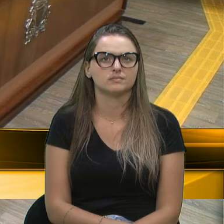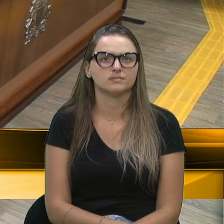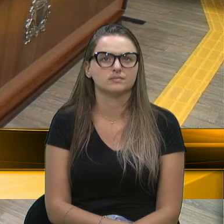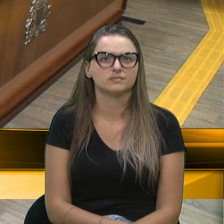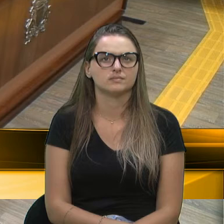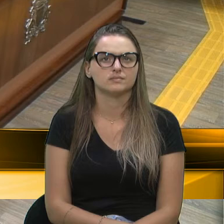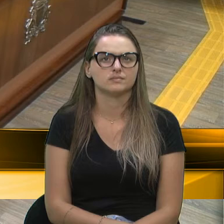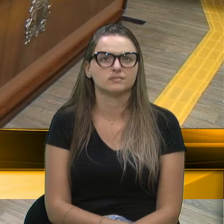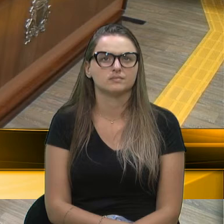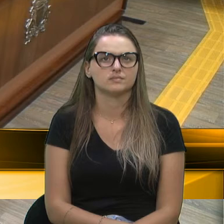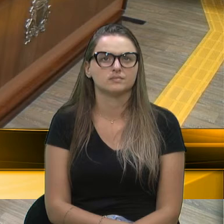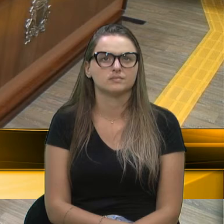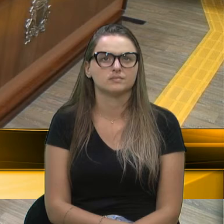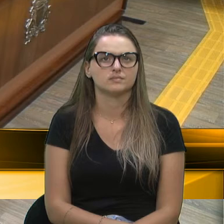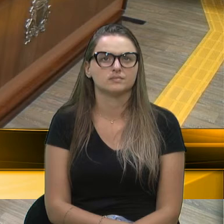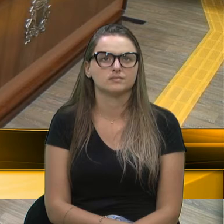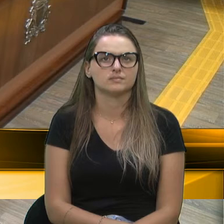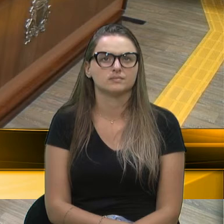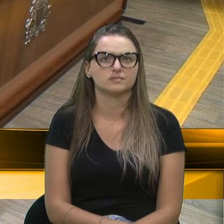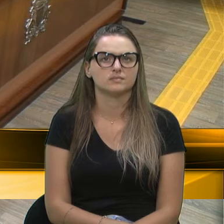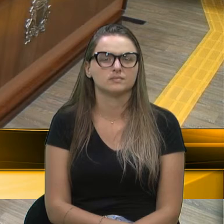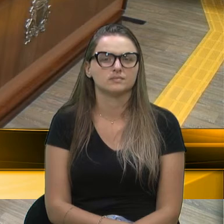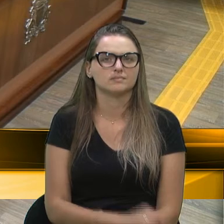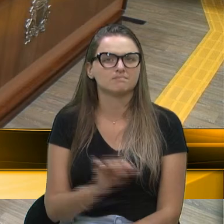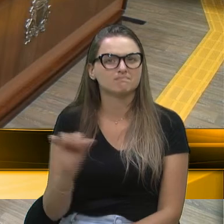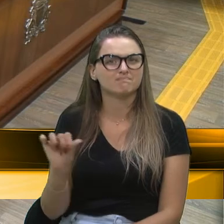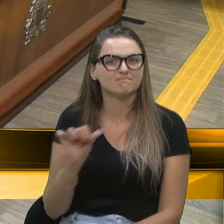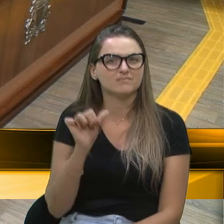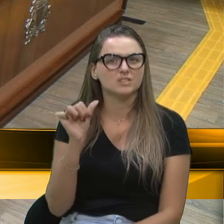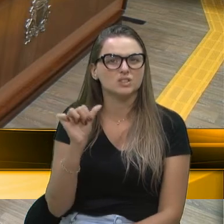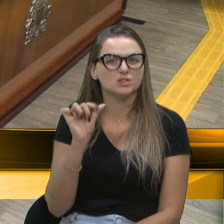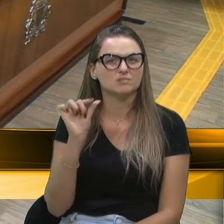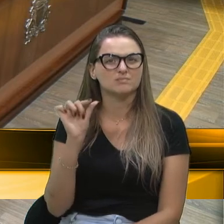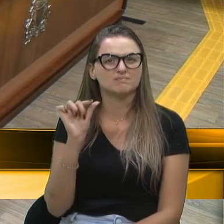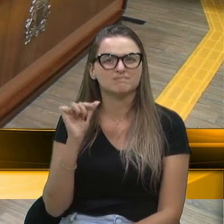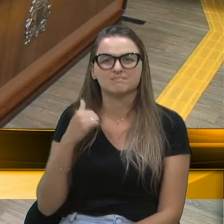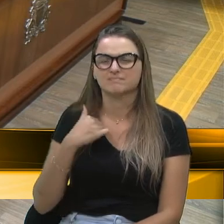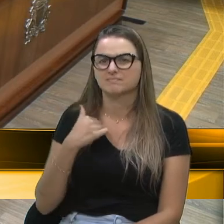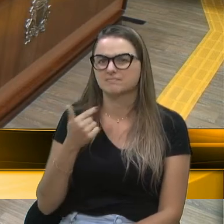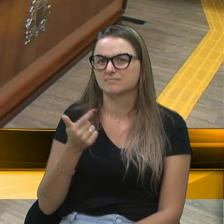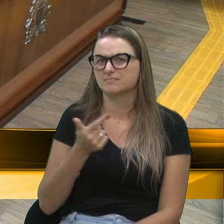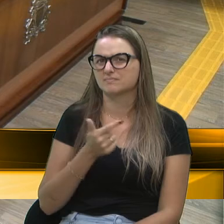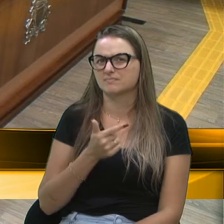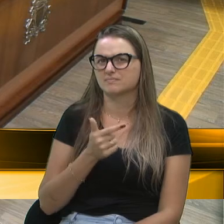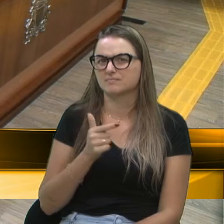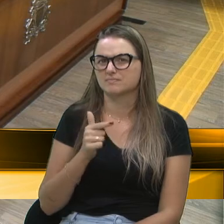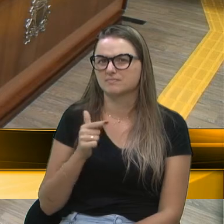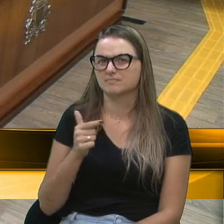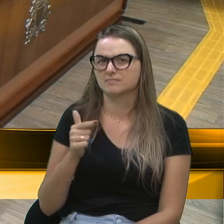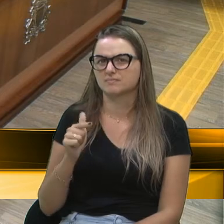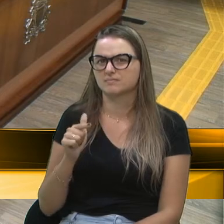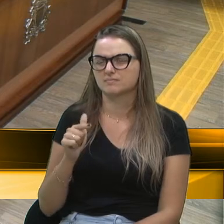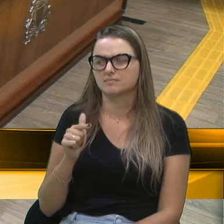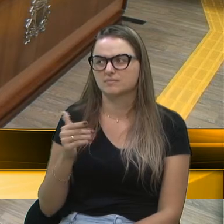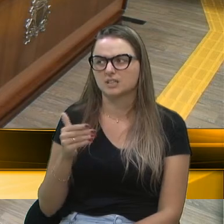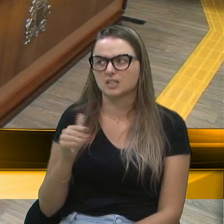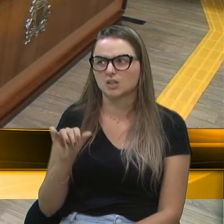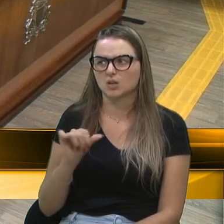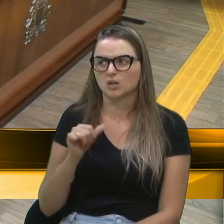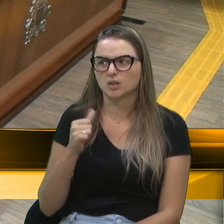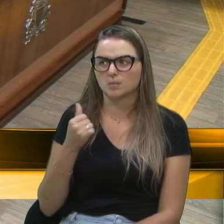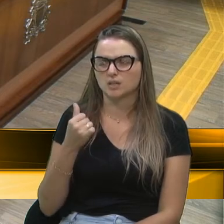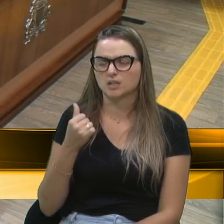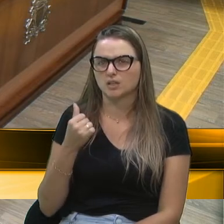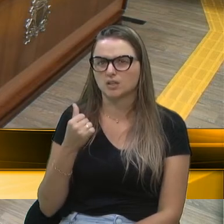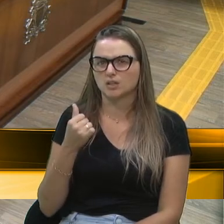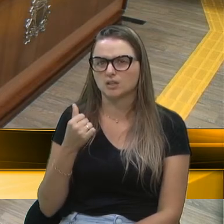Olá. Meio baixinho ainda, melhorou um pouquinho. Eu não tenho mais volume. Agora melhorou ali, ó. Aonde a senhora falou